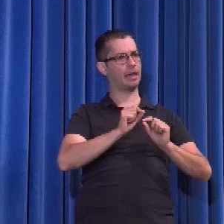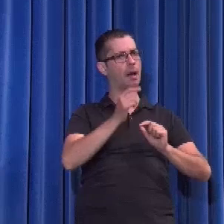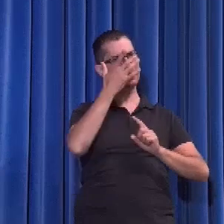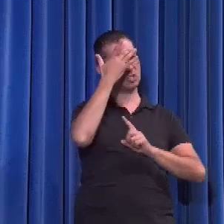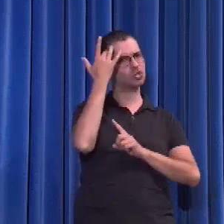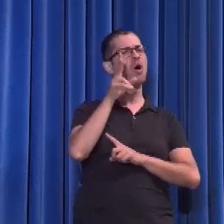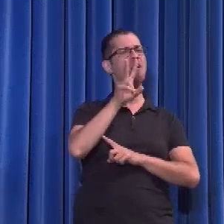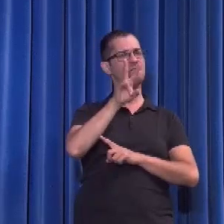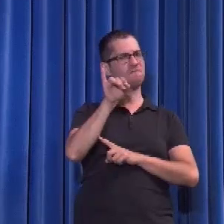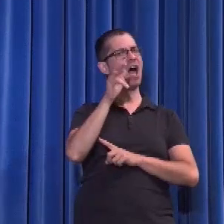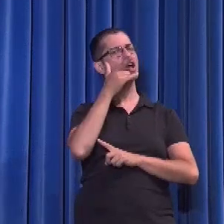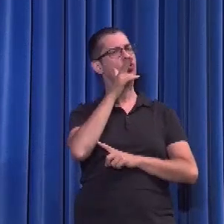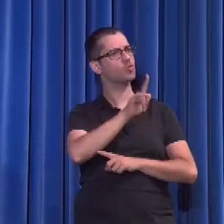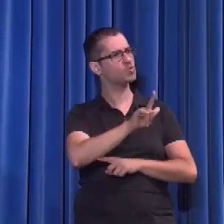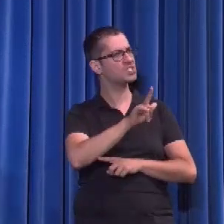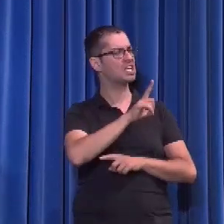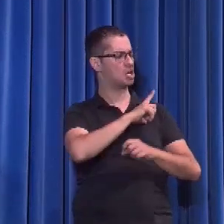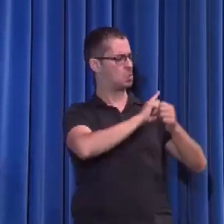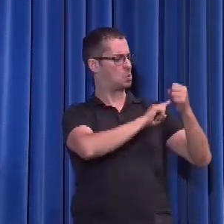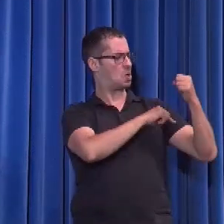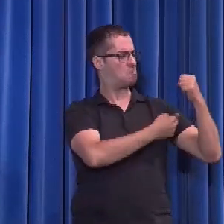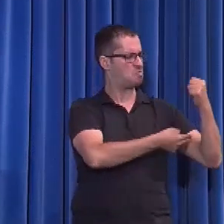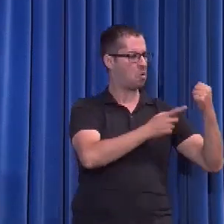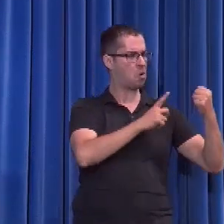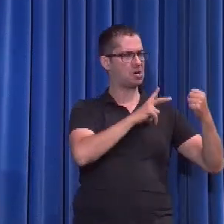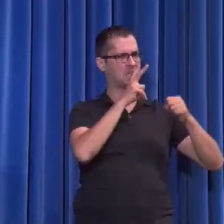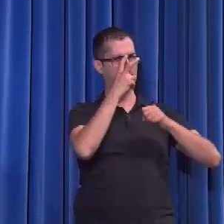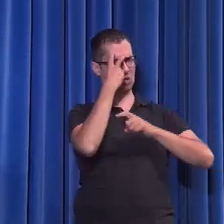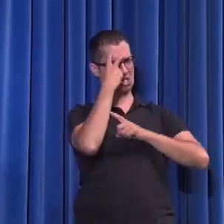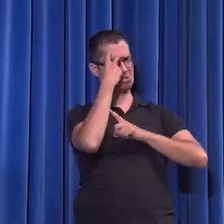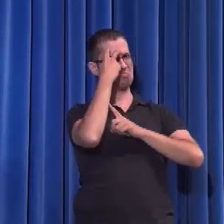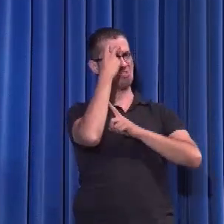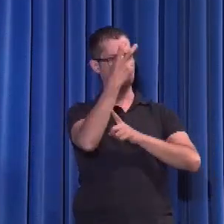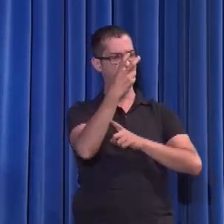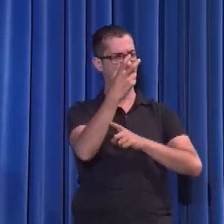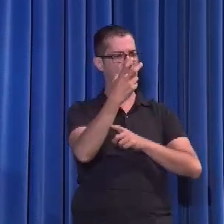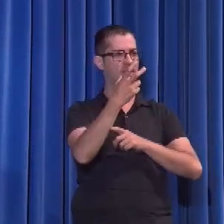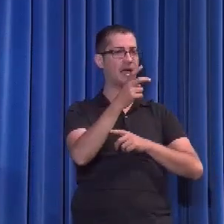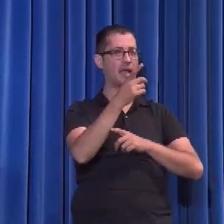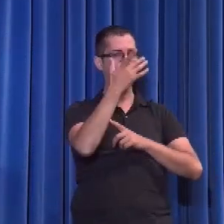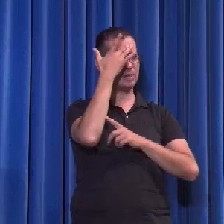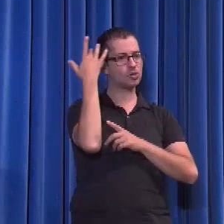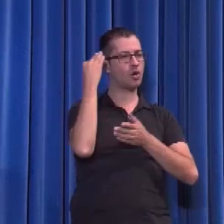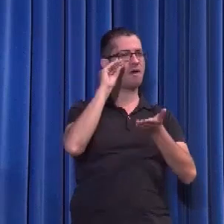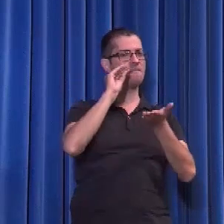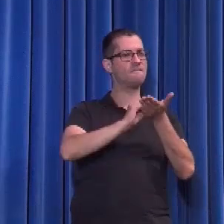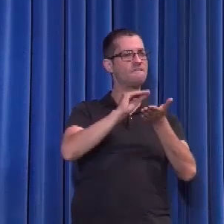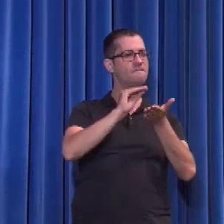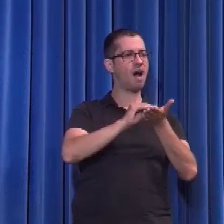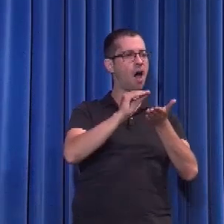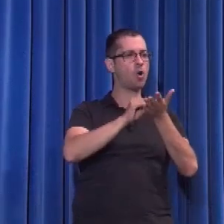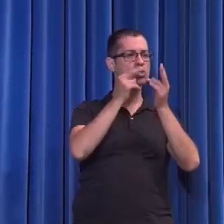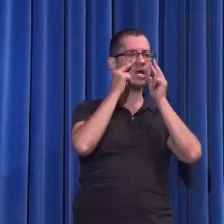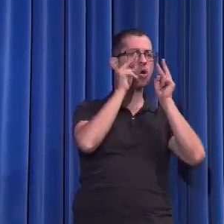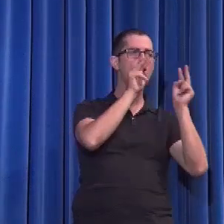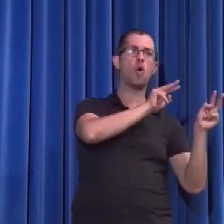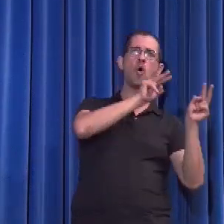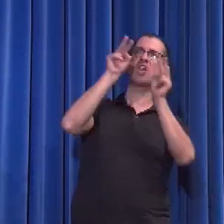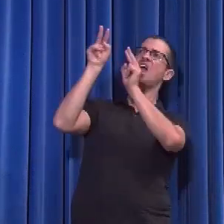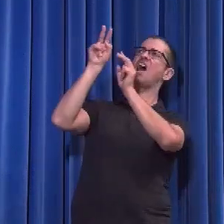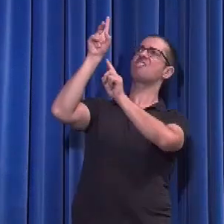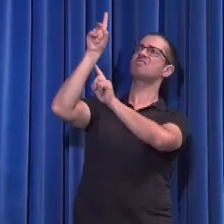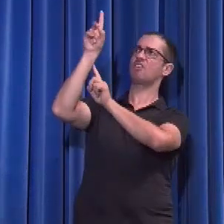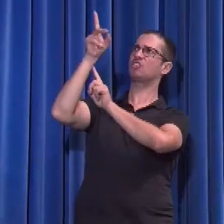nisso. Por sua força, por sua sabedoria. E não olhando para o nosso Deus e falou: Senhor, Tu és o